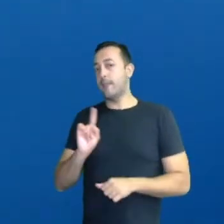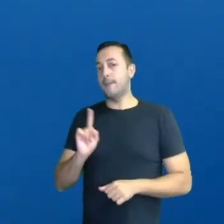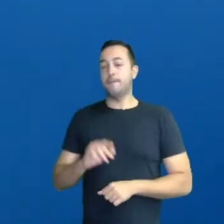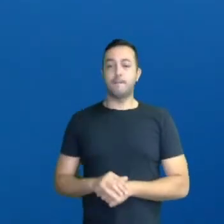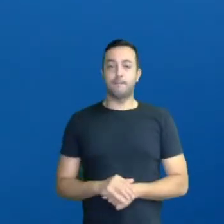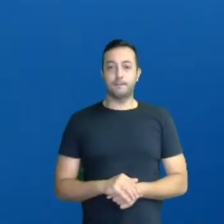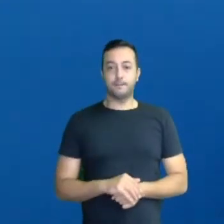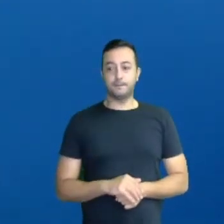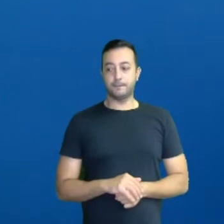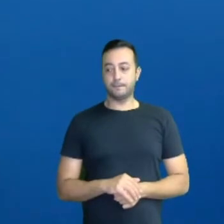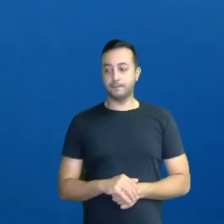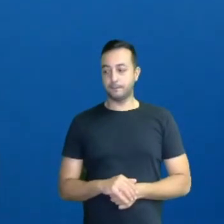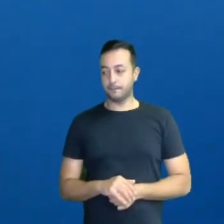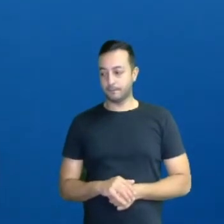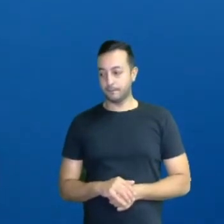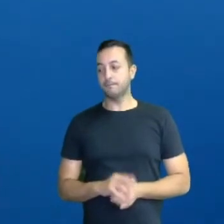bom?